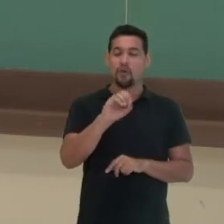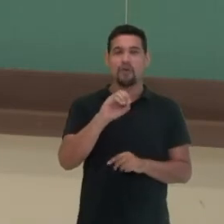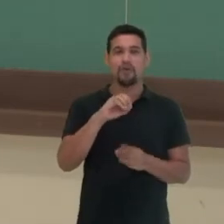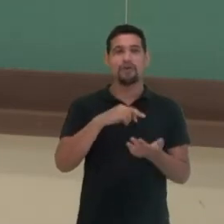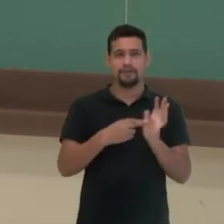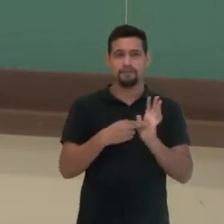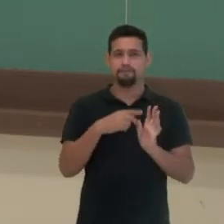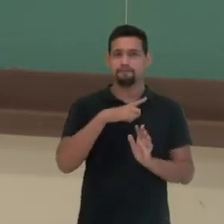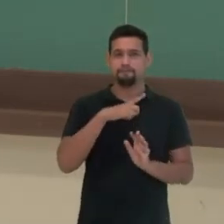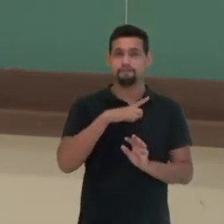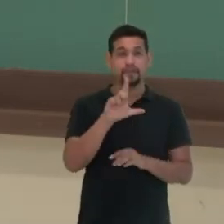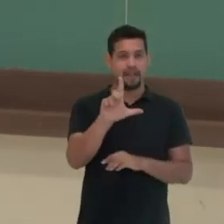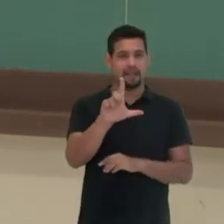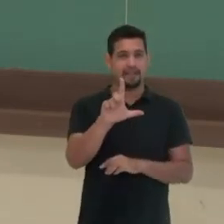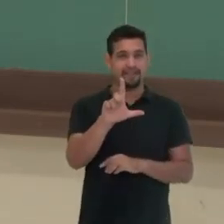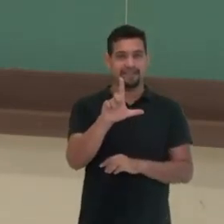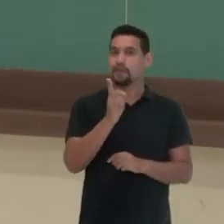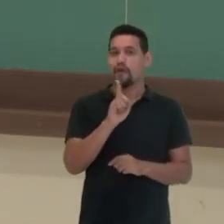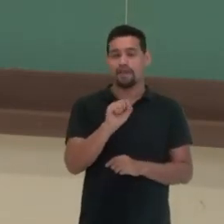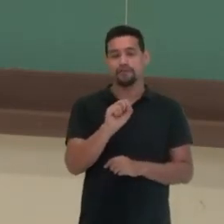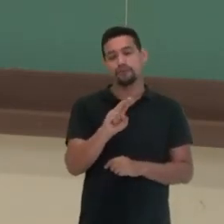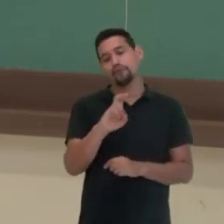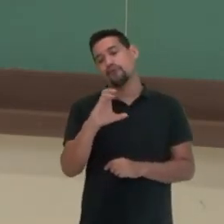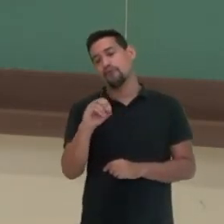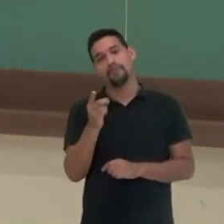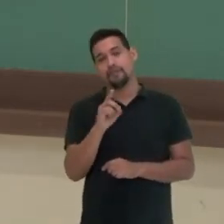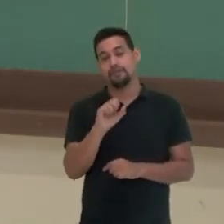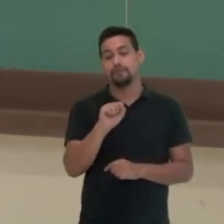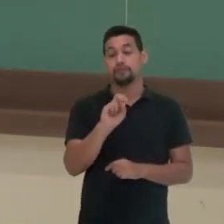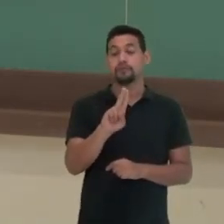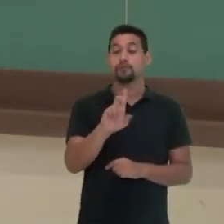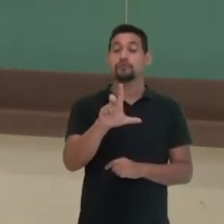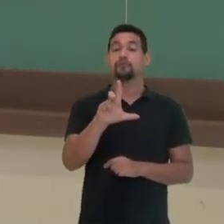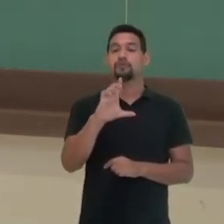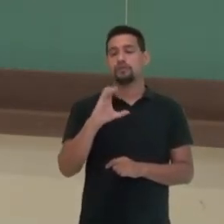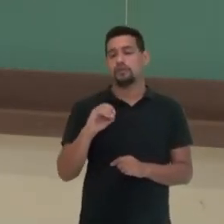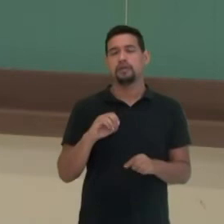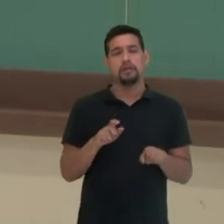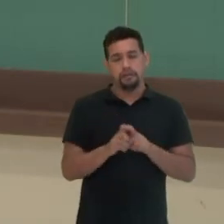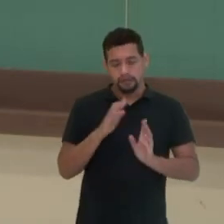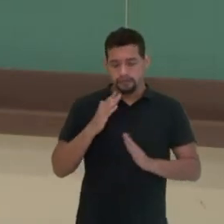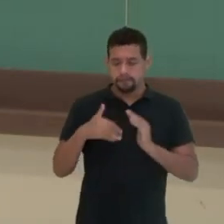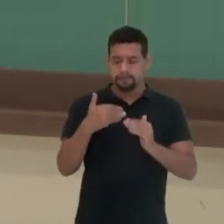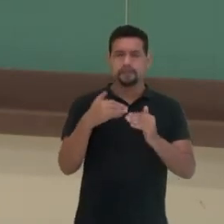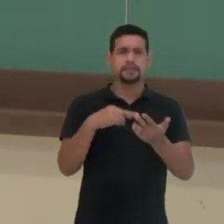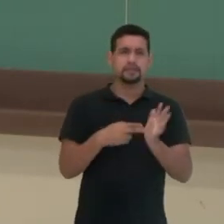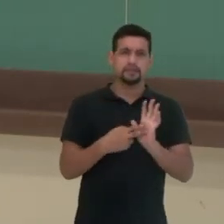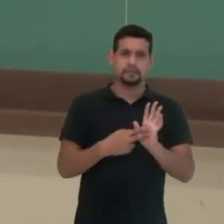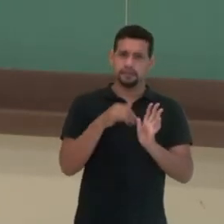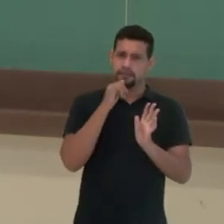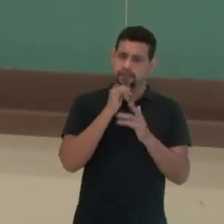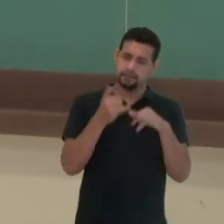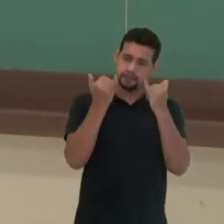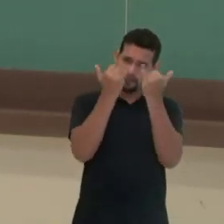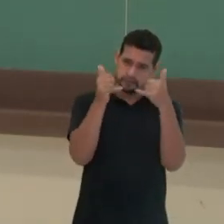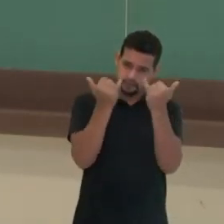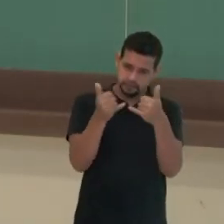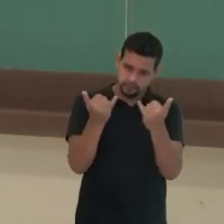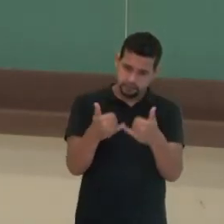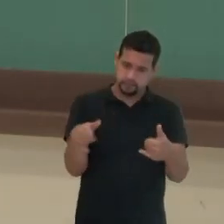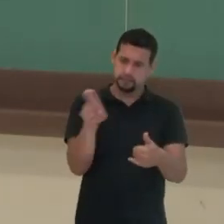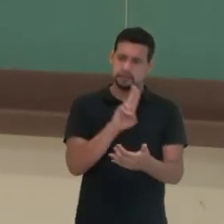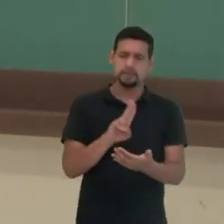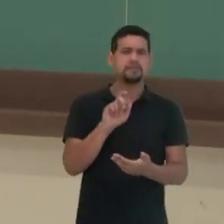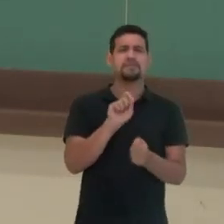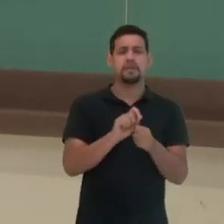consoante no meio. Então, por onde passa, né? o cabo ou um fio, que é utilizado para